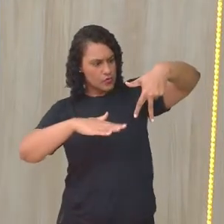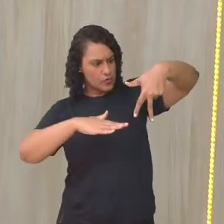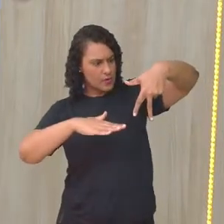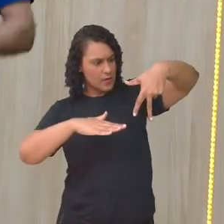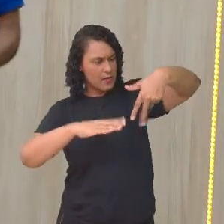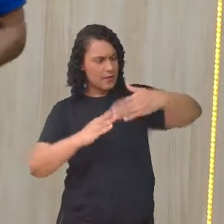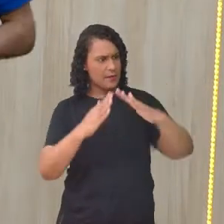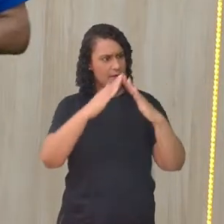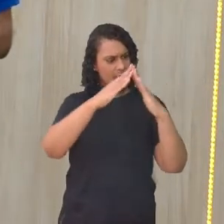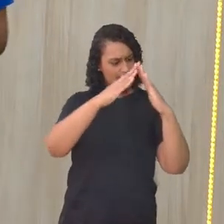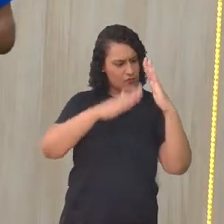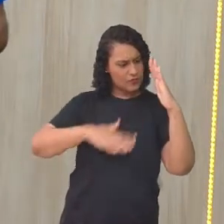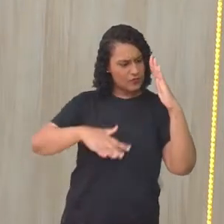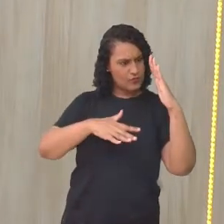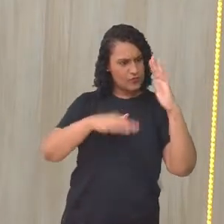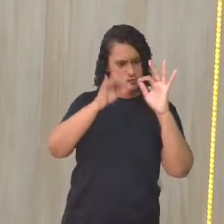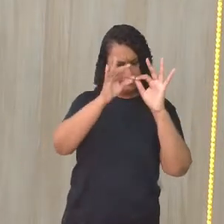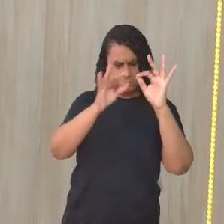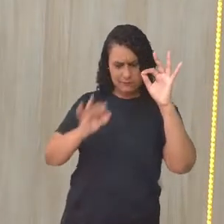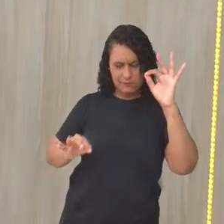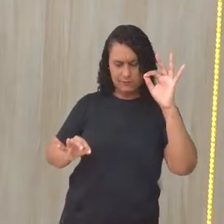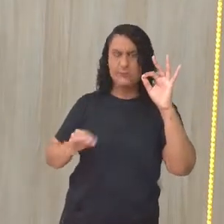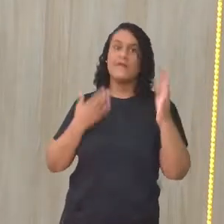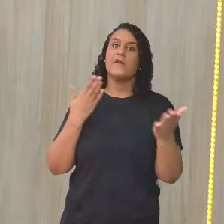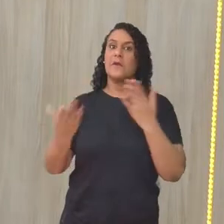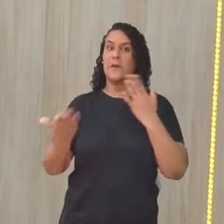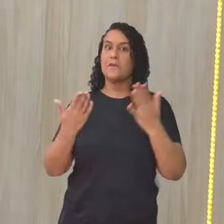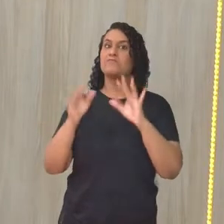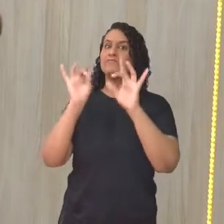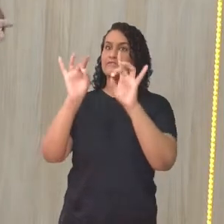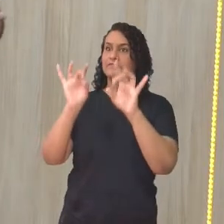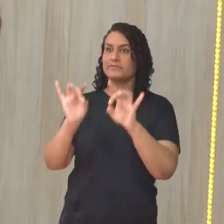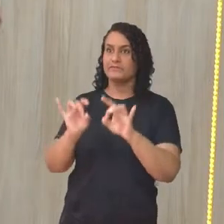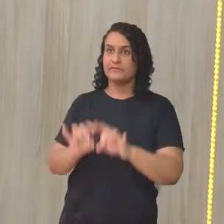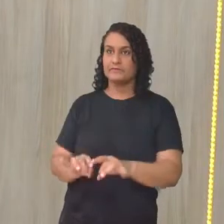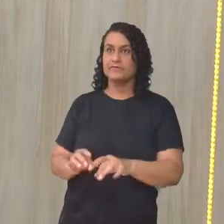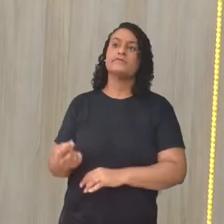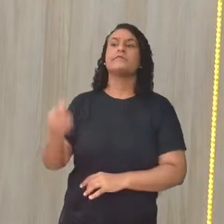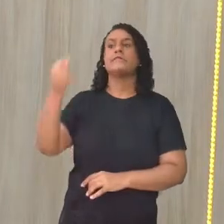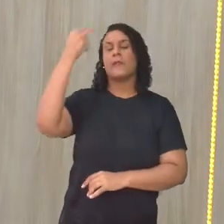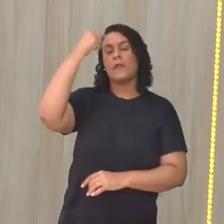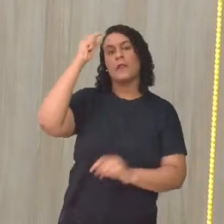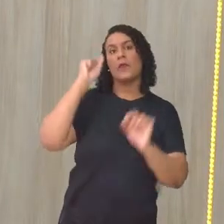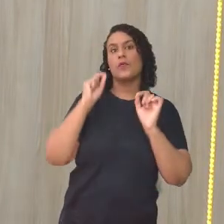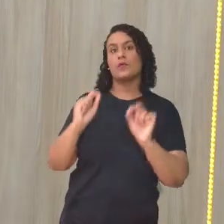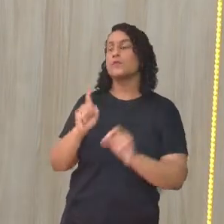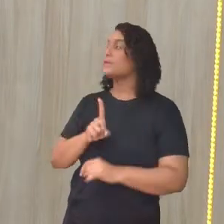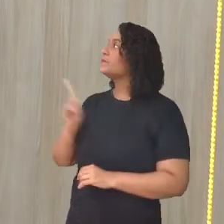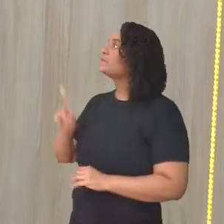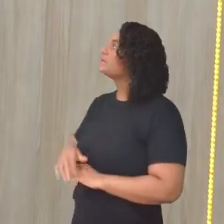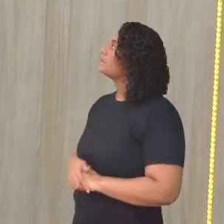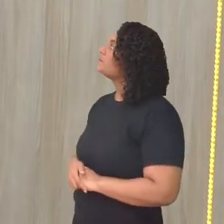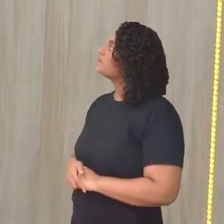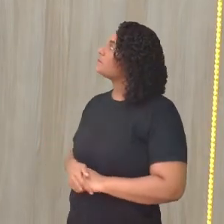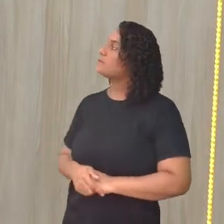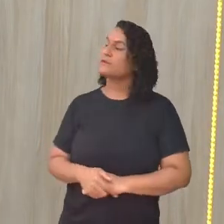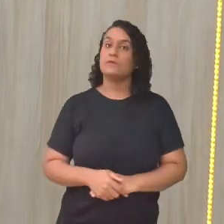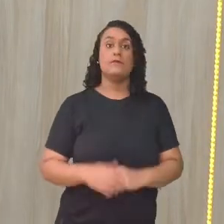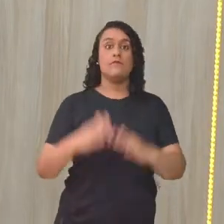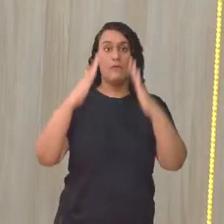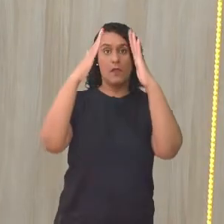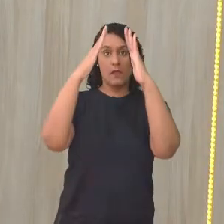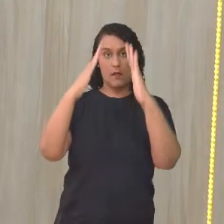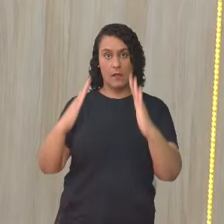com a altura da pirâmide. A gente fez umas comparações específicas. E aí ele pensou no seguinte: retas